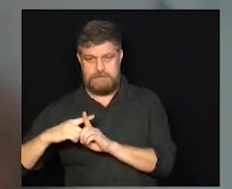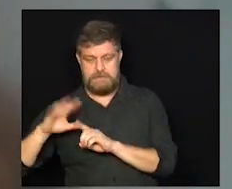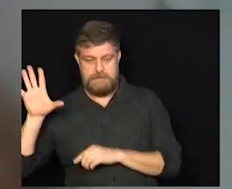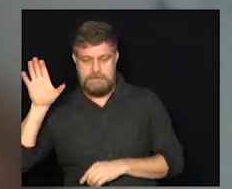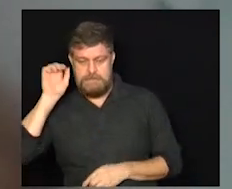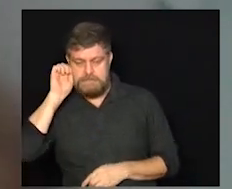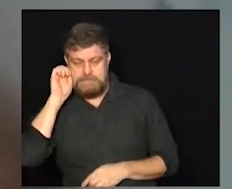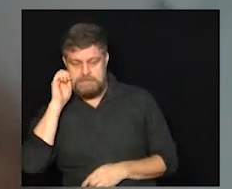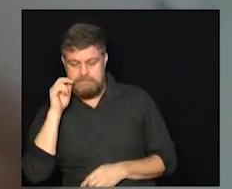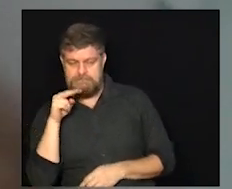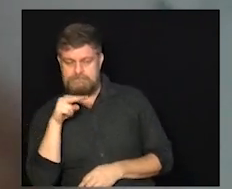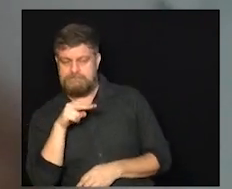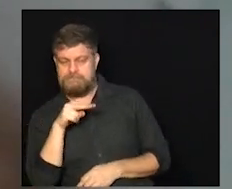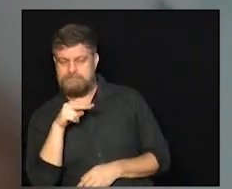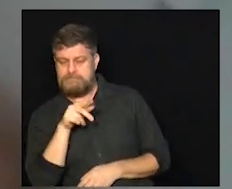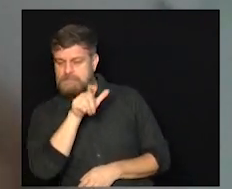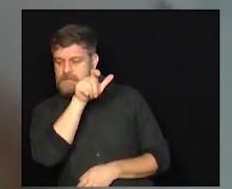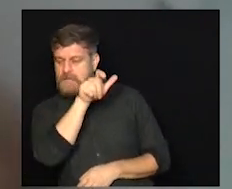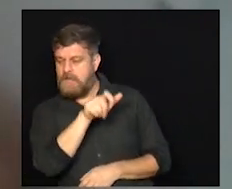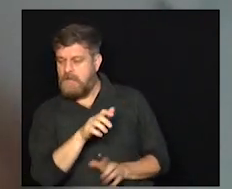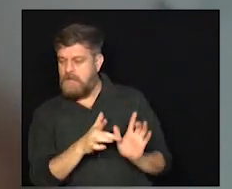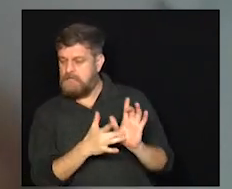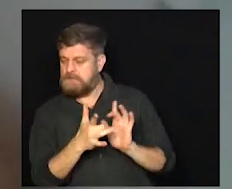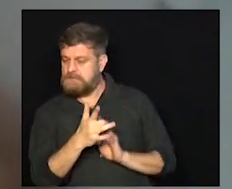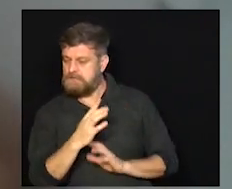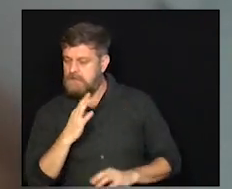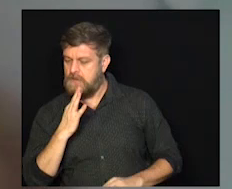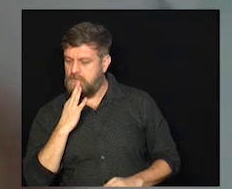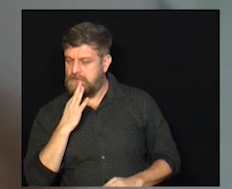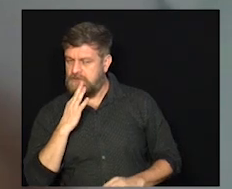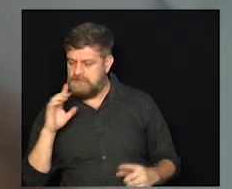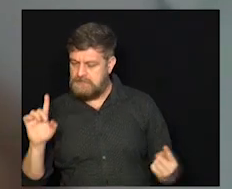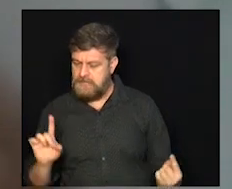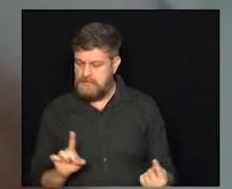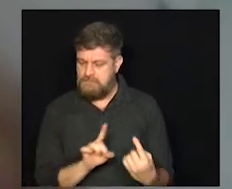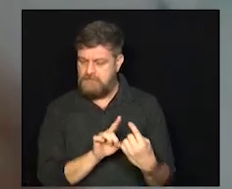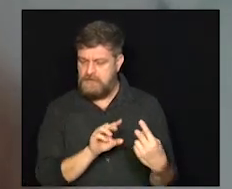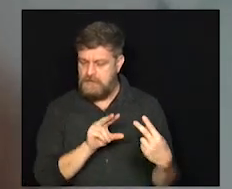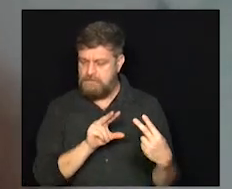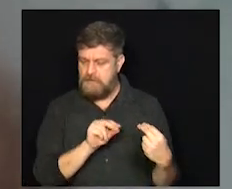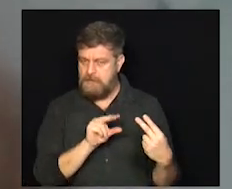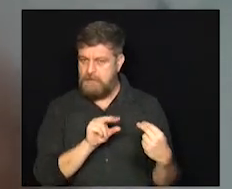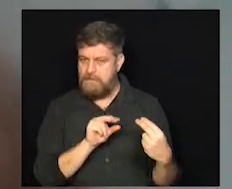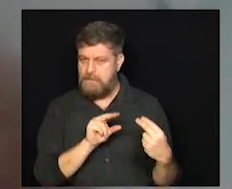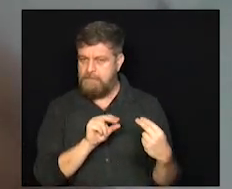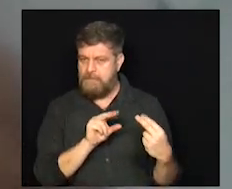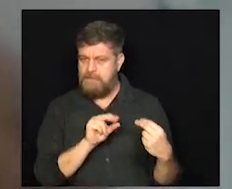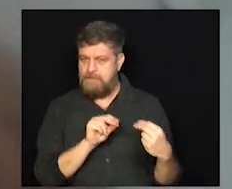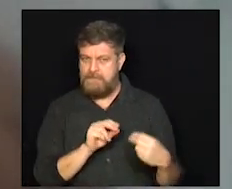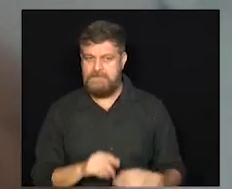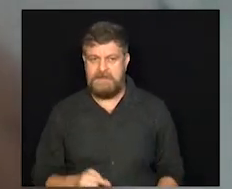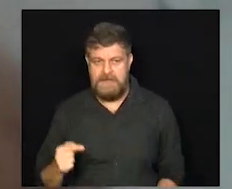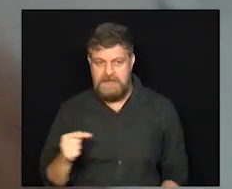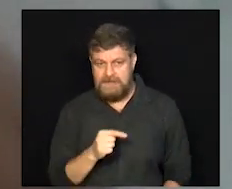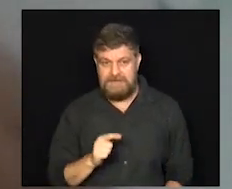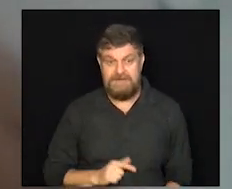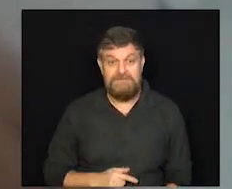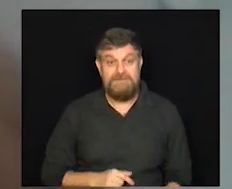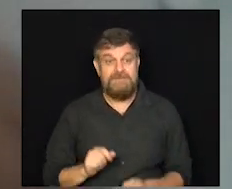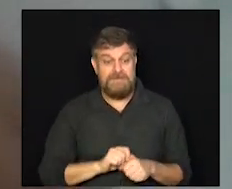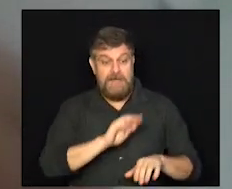Jesus. E eles, né, se encontraram, conversaram, e o nosso amigo Ângelo Roncalli fez uma grande